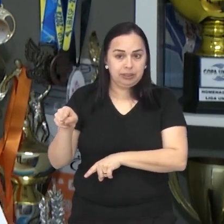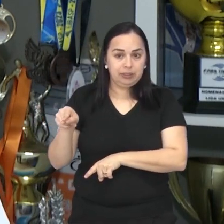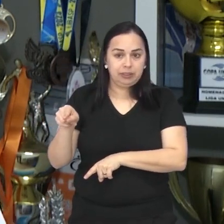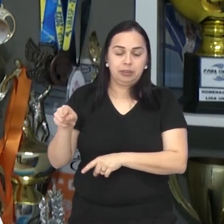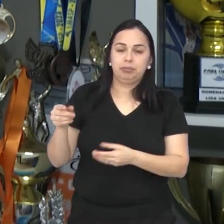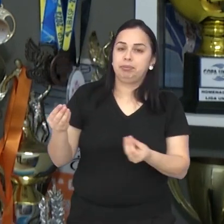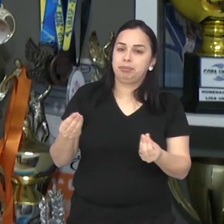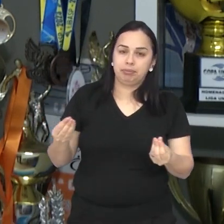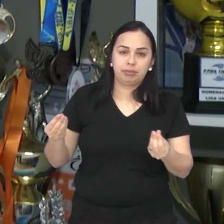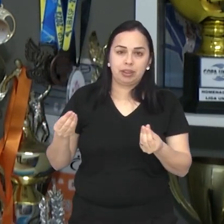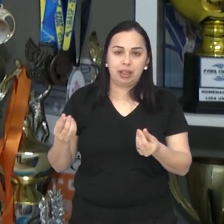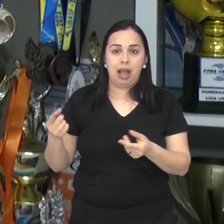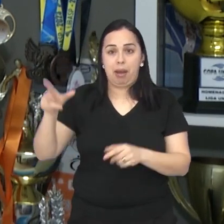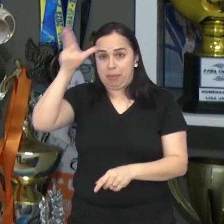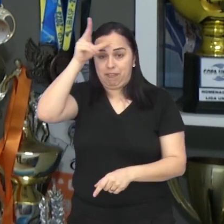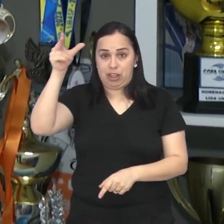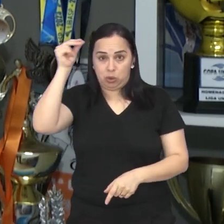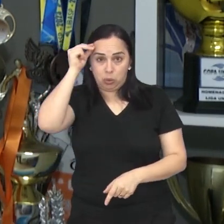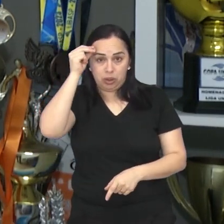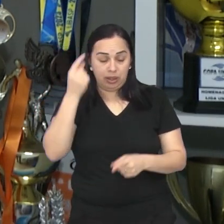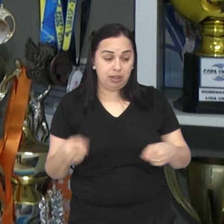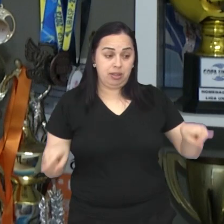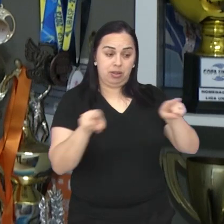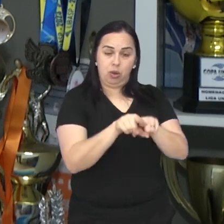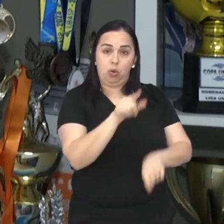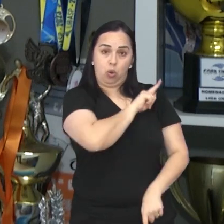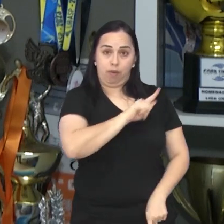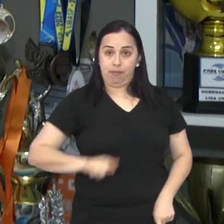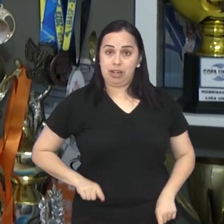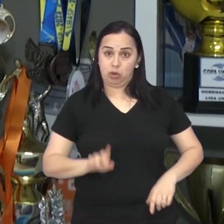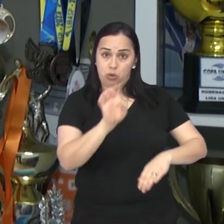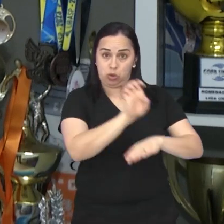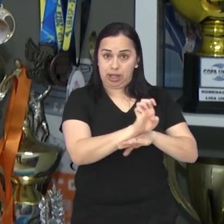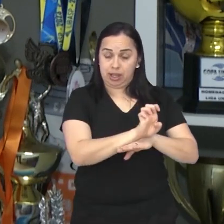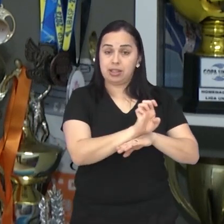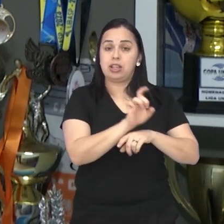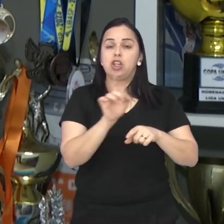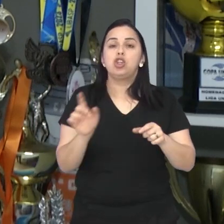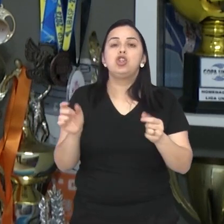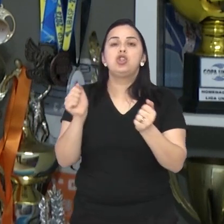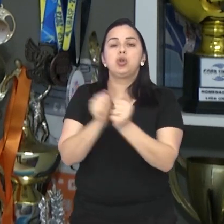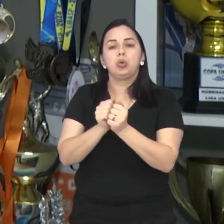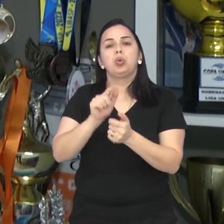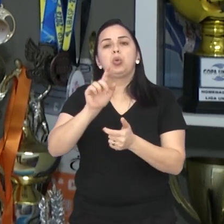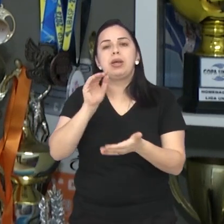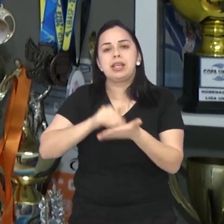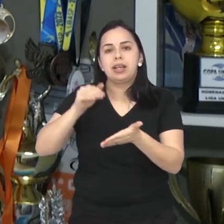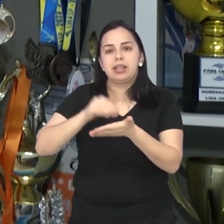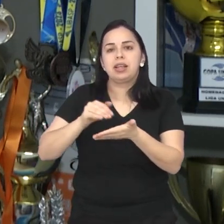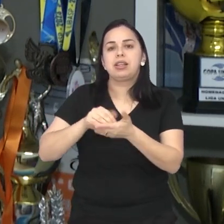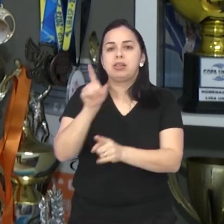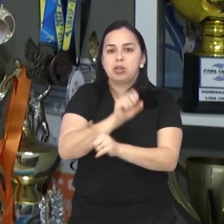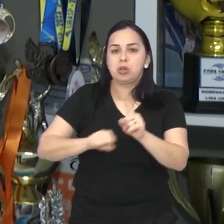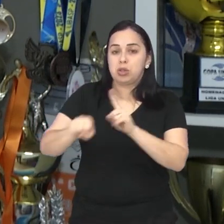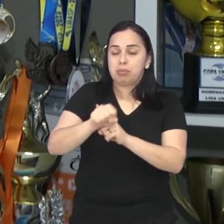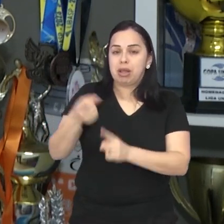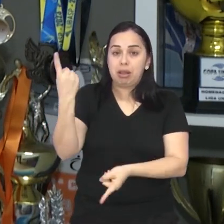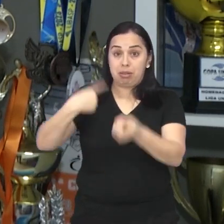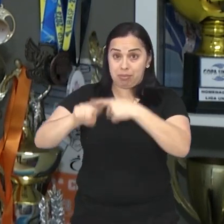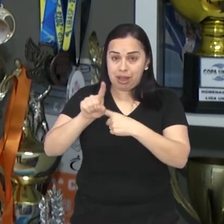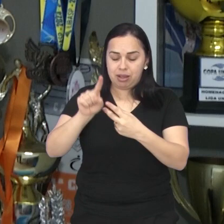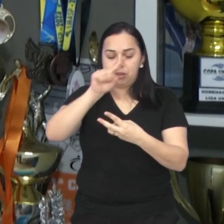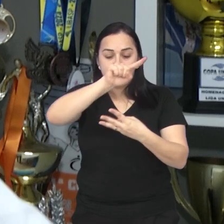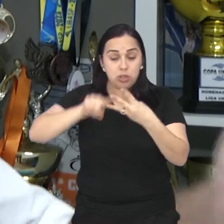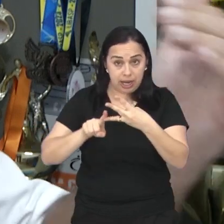Municipal de São José dos Campos, da Prefeitura ao Governo do Estado, através da Secretaria de Desenvolvimento Social, para